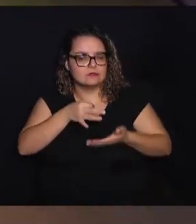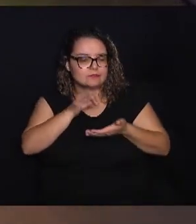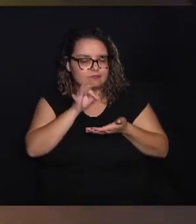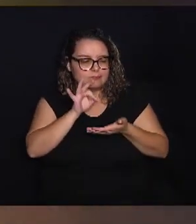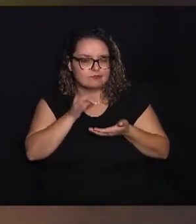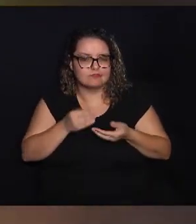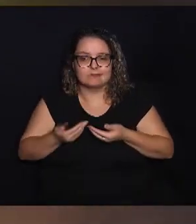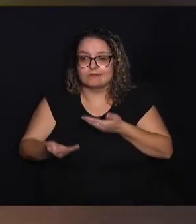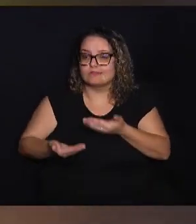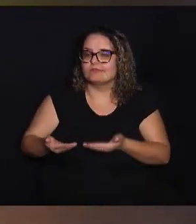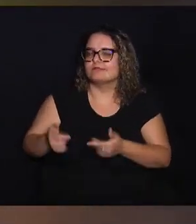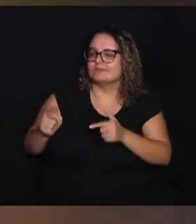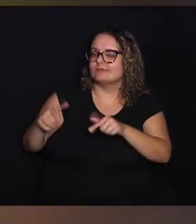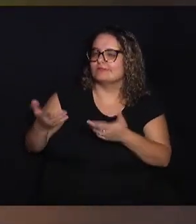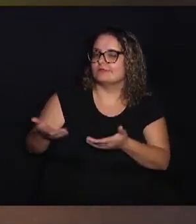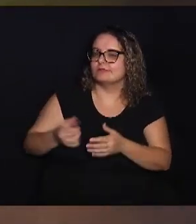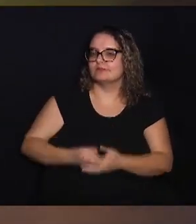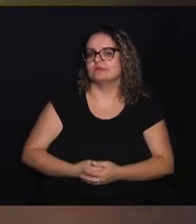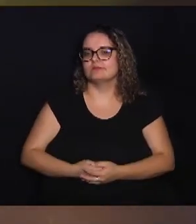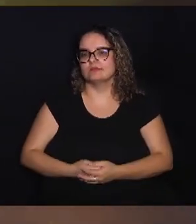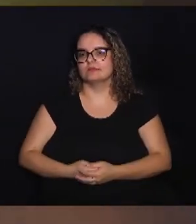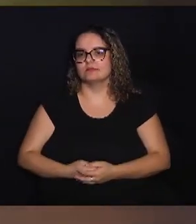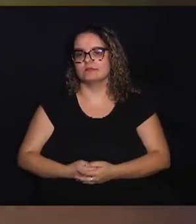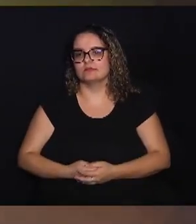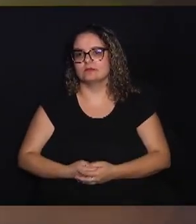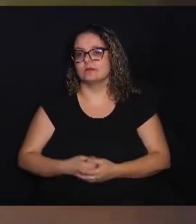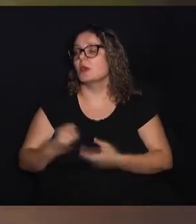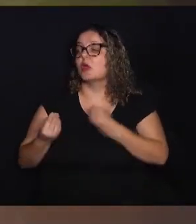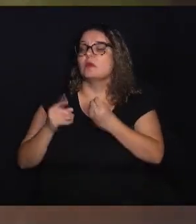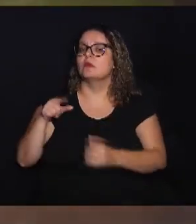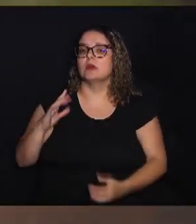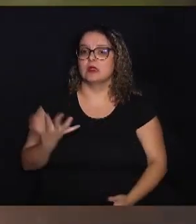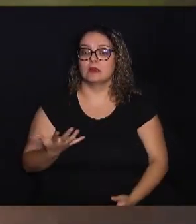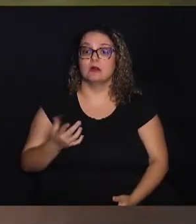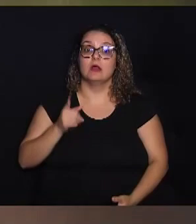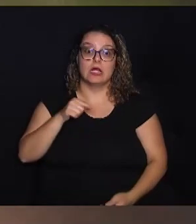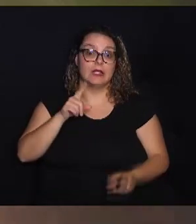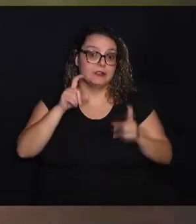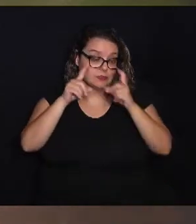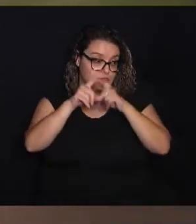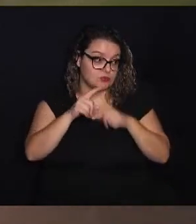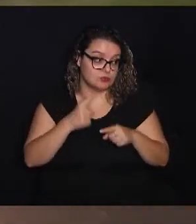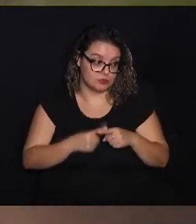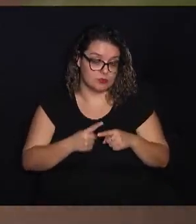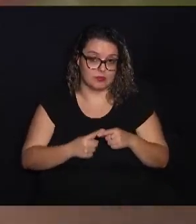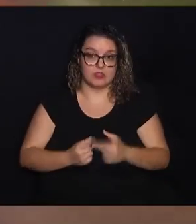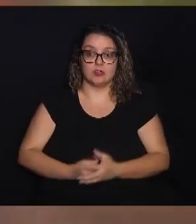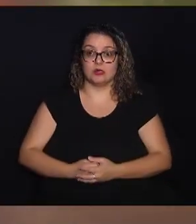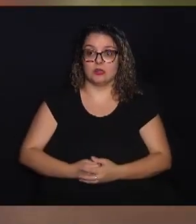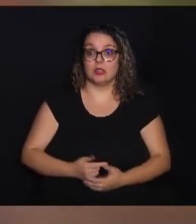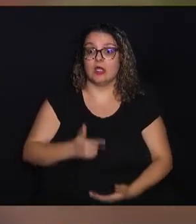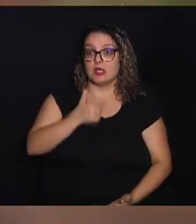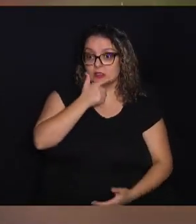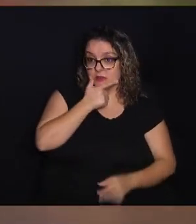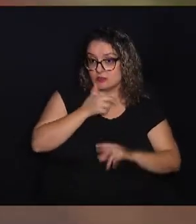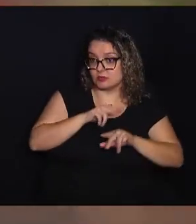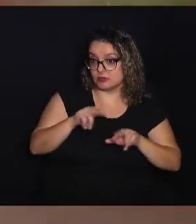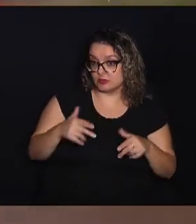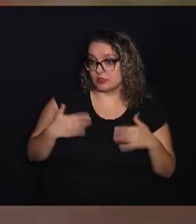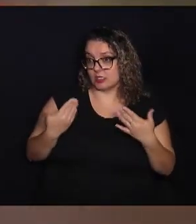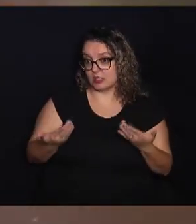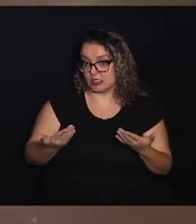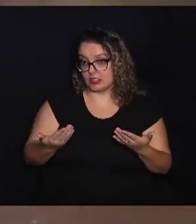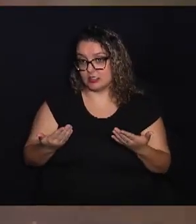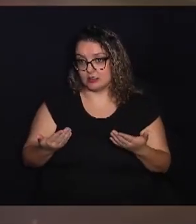algo naquele espaço... A questão como foi isso? É bem complicado porque queijos, mesmo que você